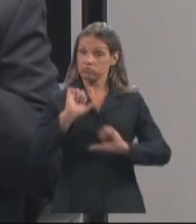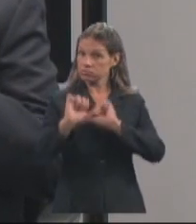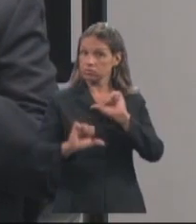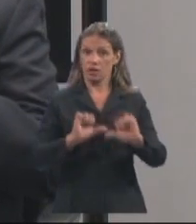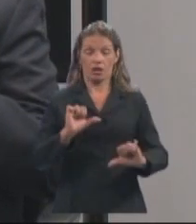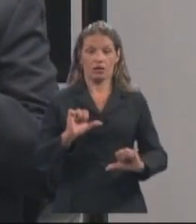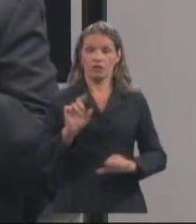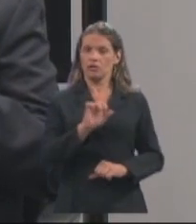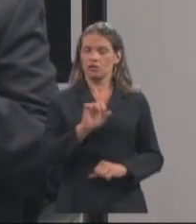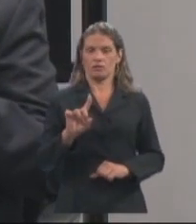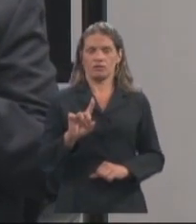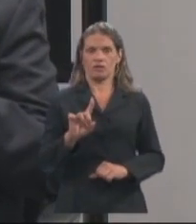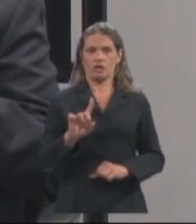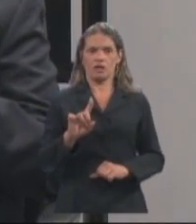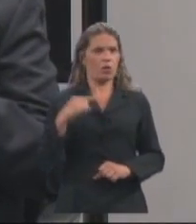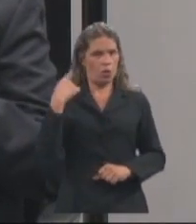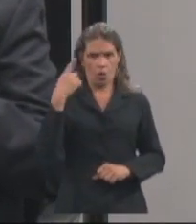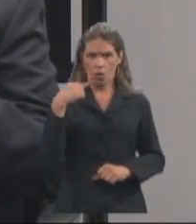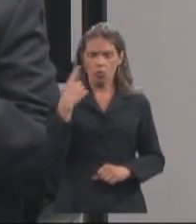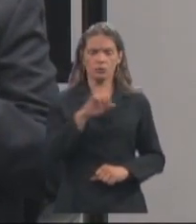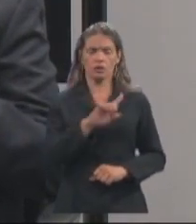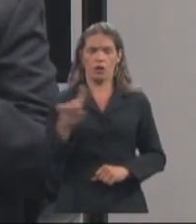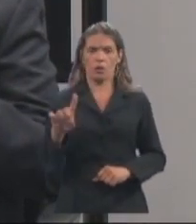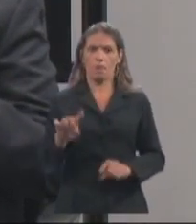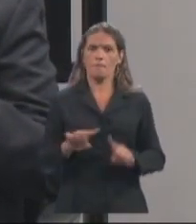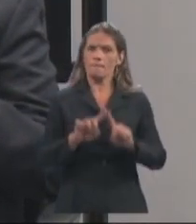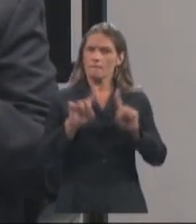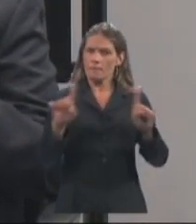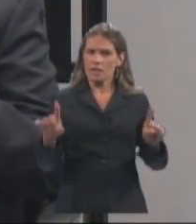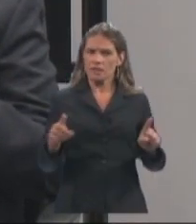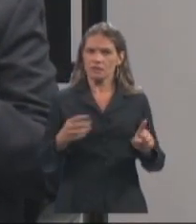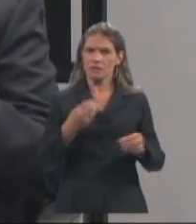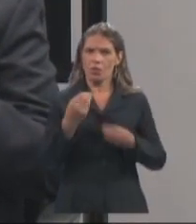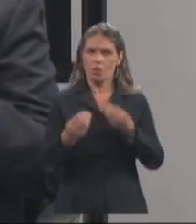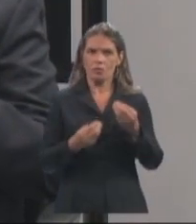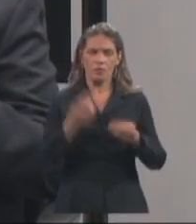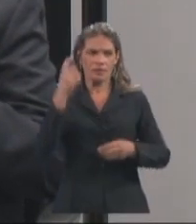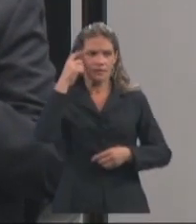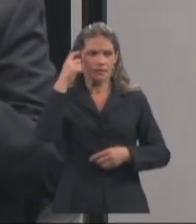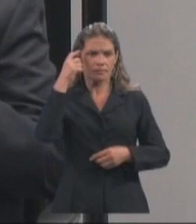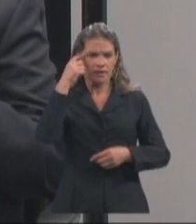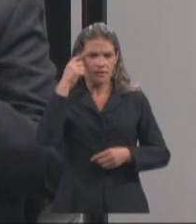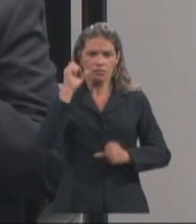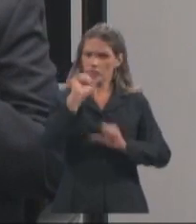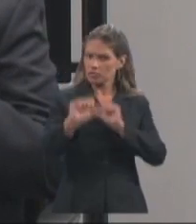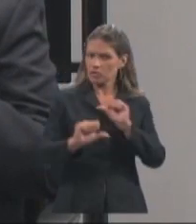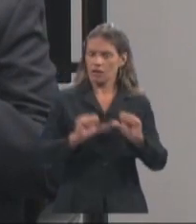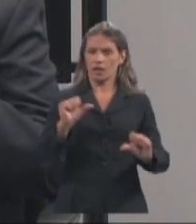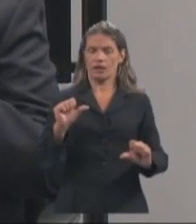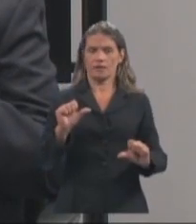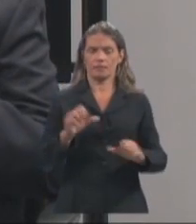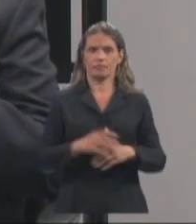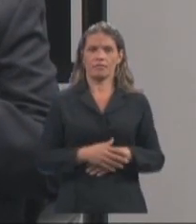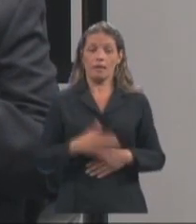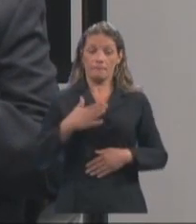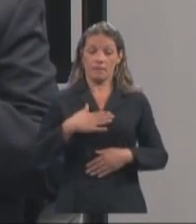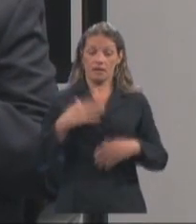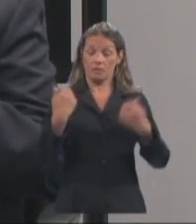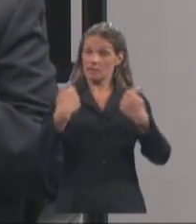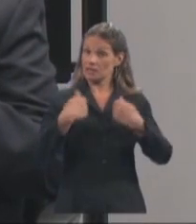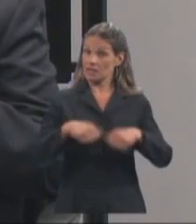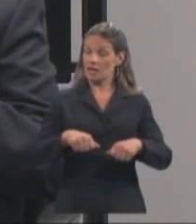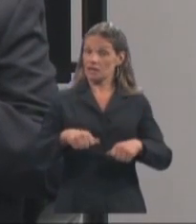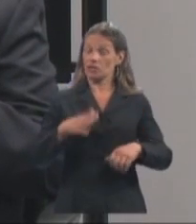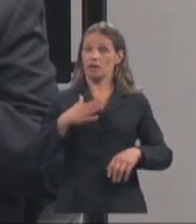necessariamente Psicótico mas o meu juízo crítico vai est ao alterado a minha capacidade a minha